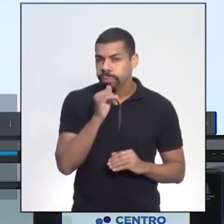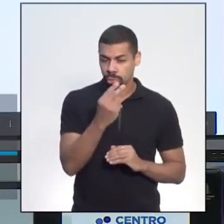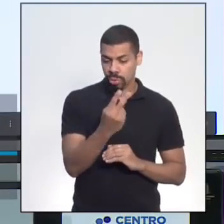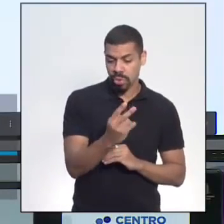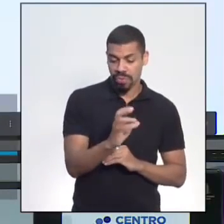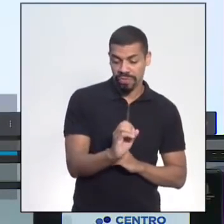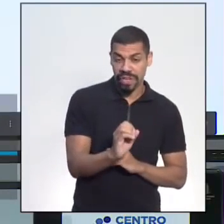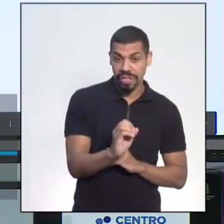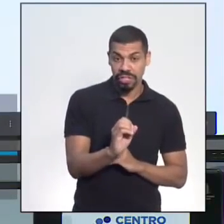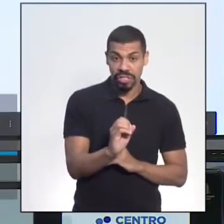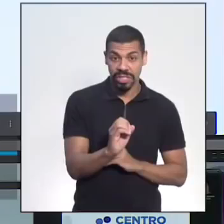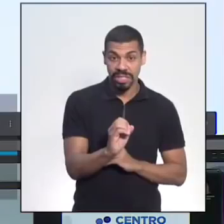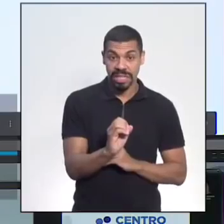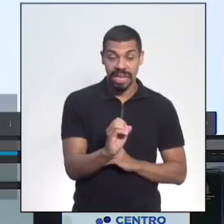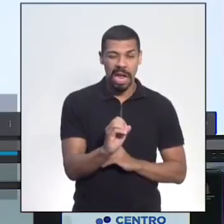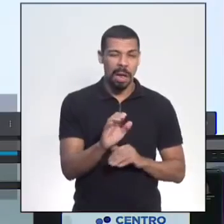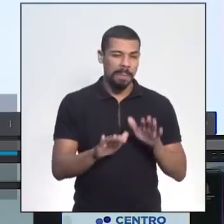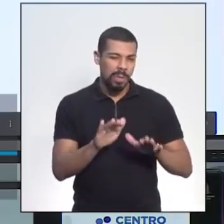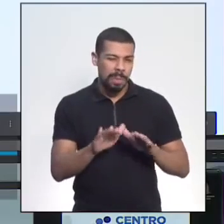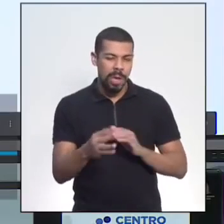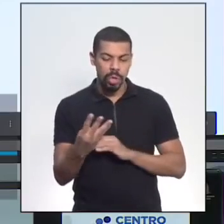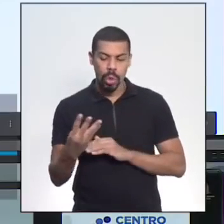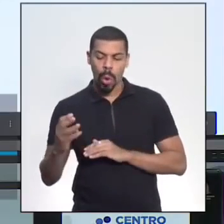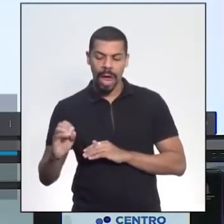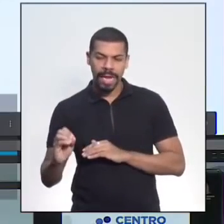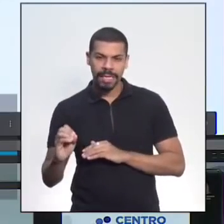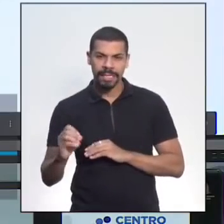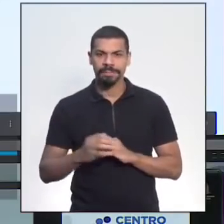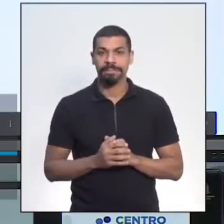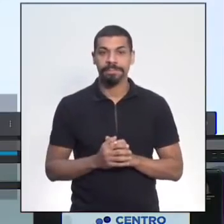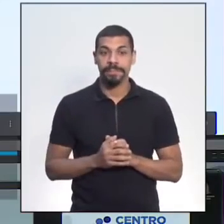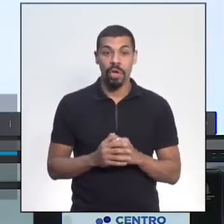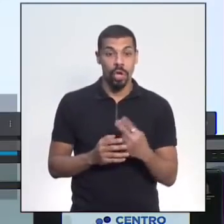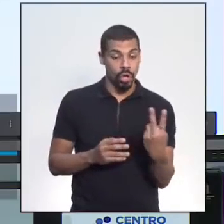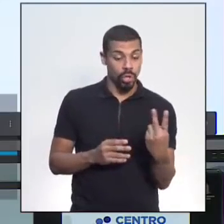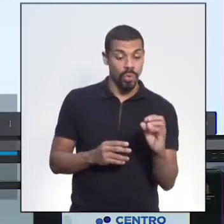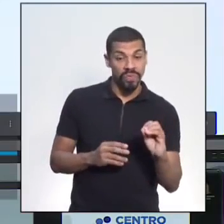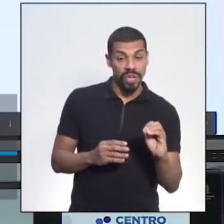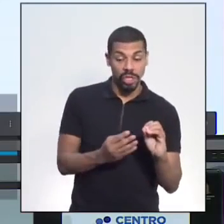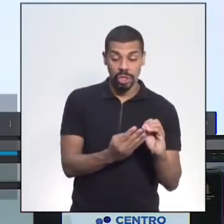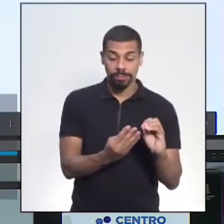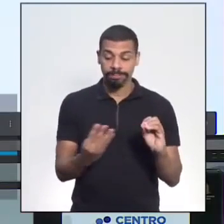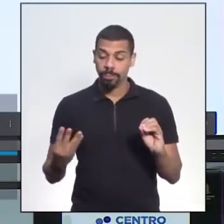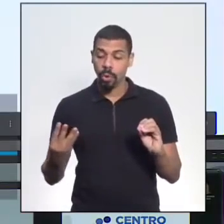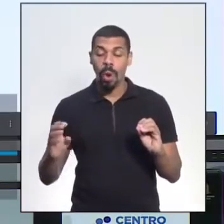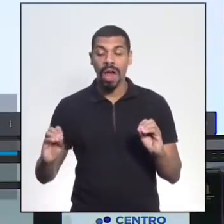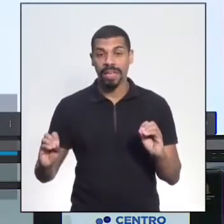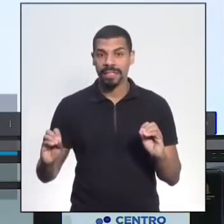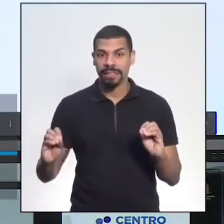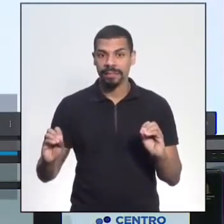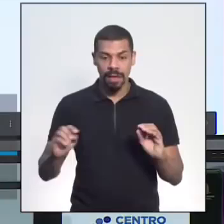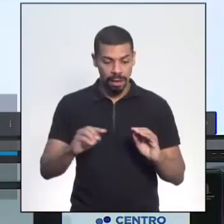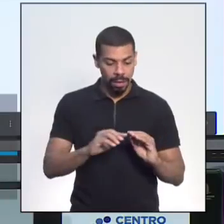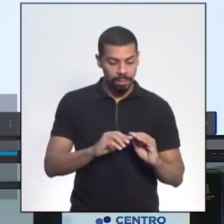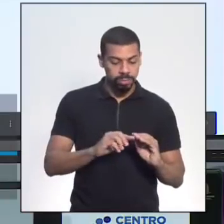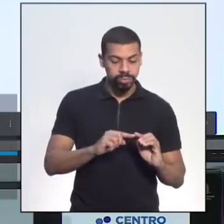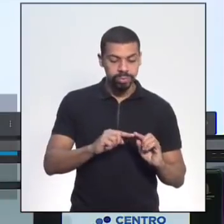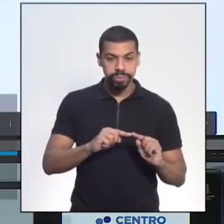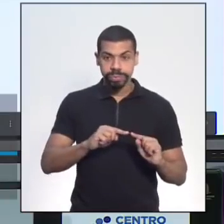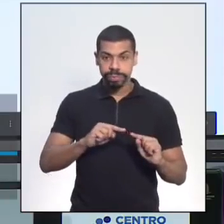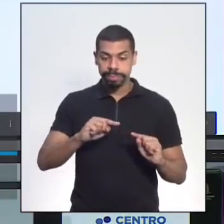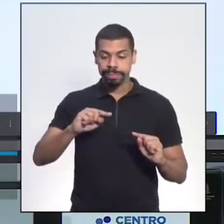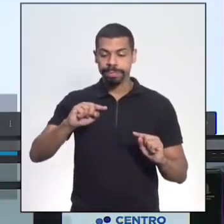até 40 segundos, mais ou menos, ficou meio tortinho, mas dá para ver. De 20 até 40, a nossa velocidade